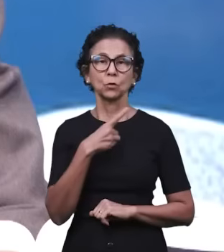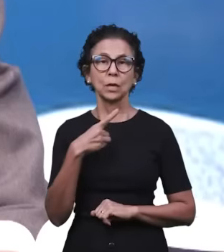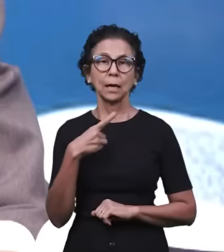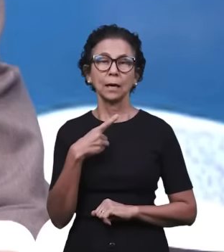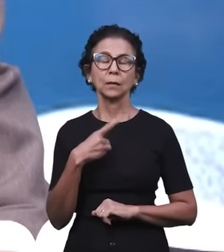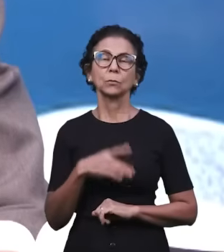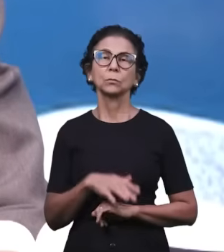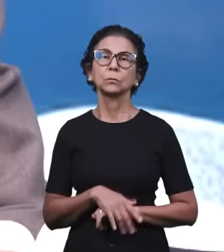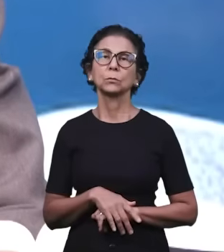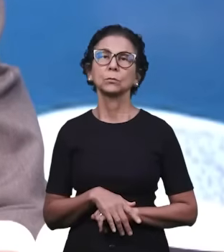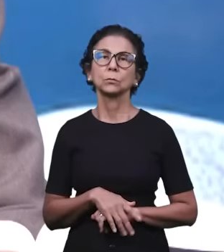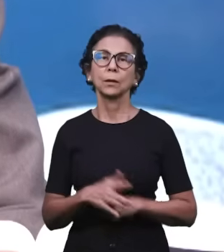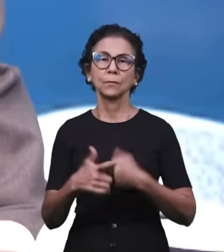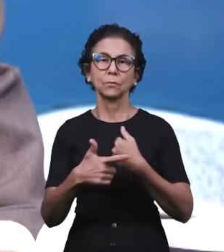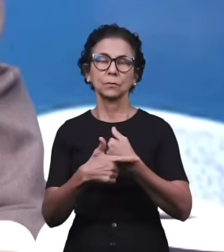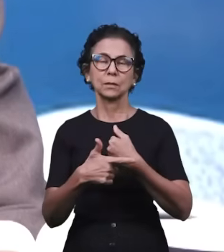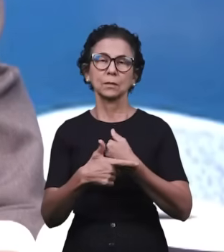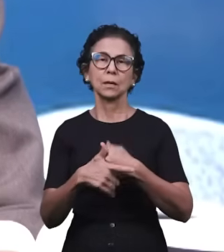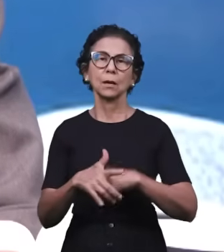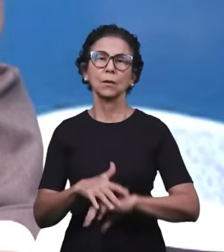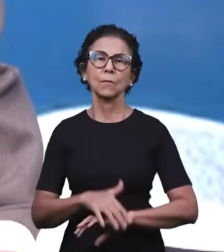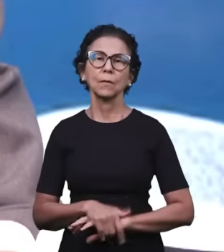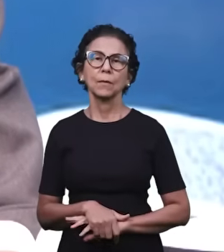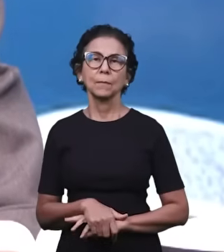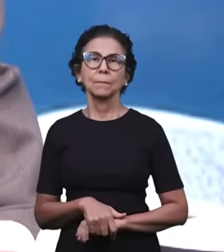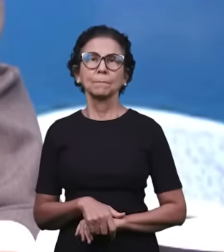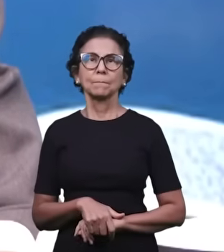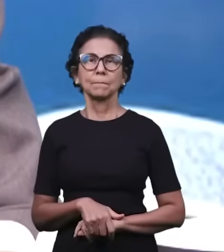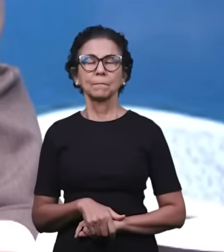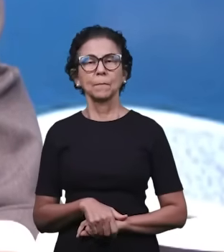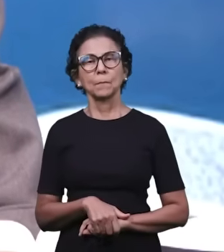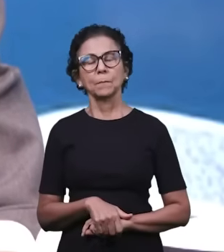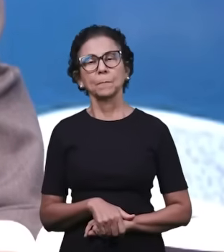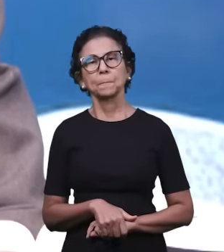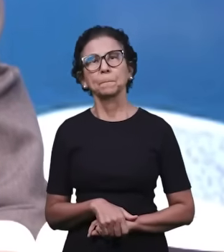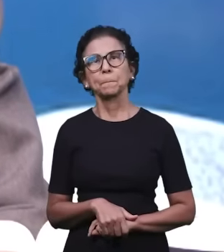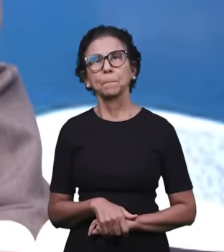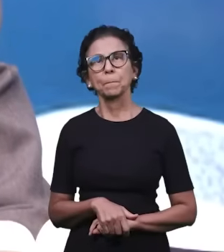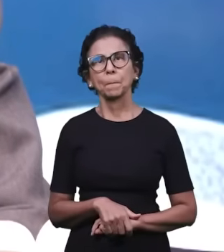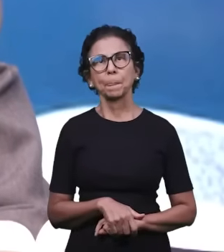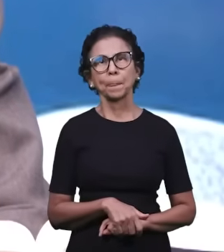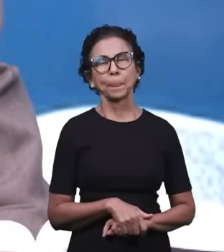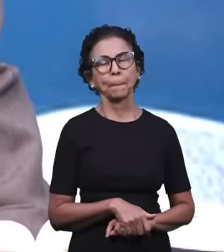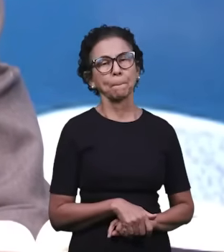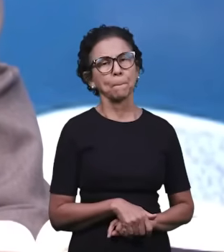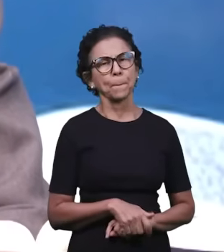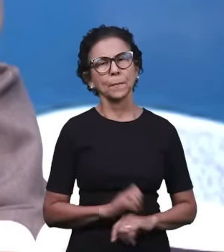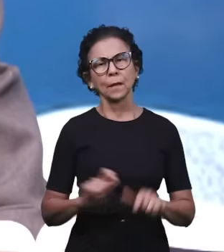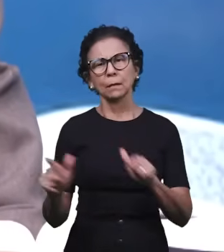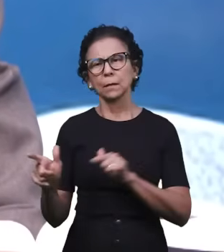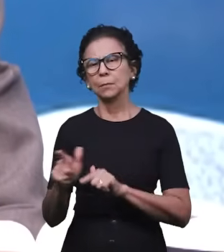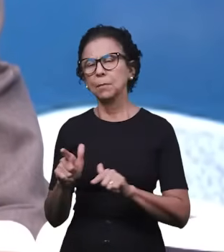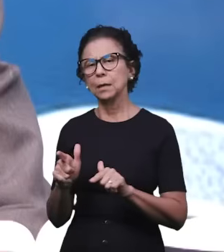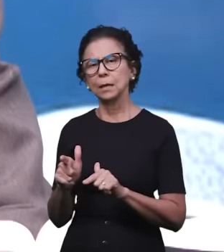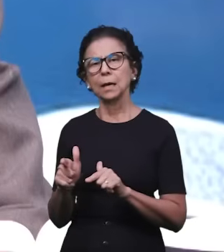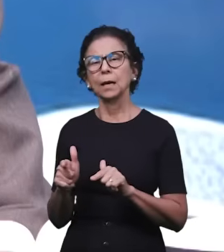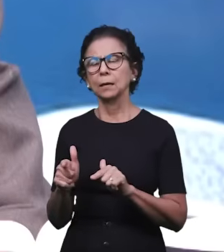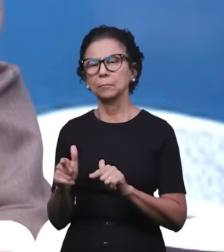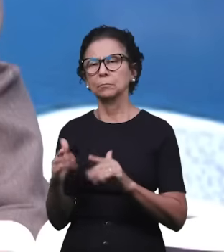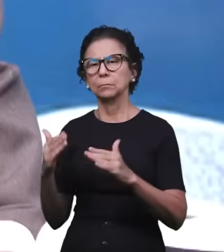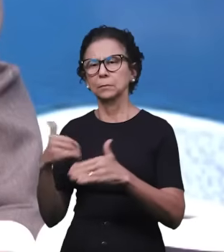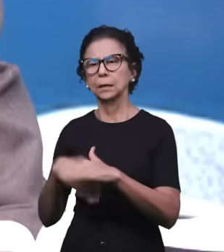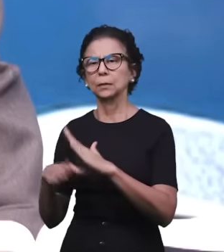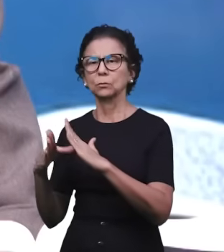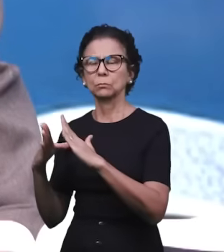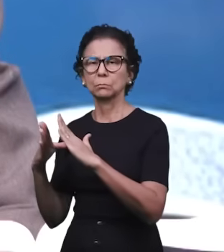para o serviço às mesas, ou seja, servir internamente à igreja. Então, é